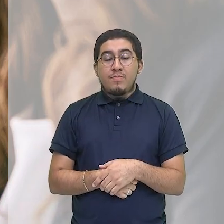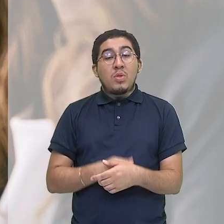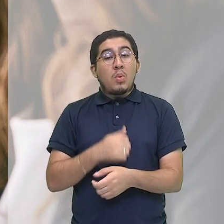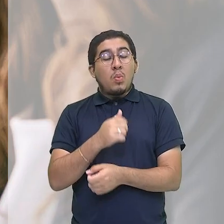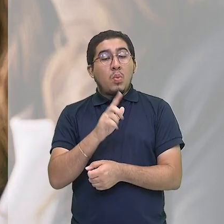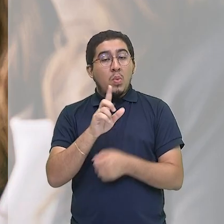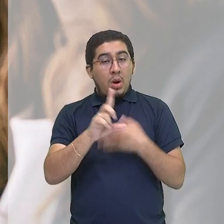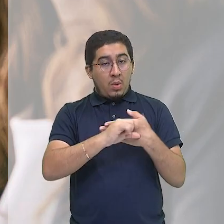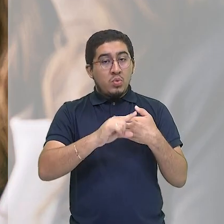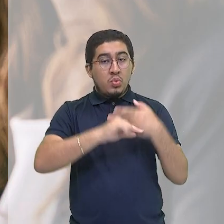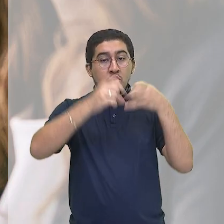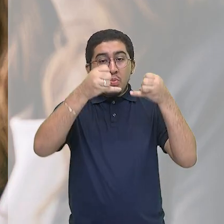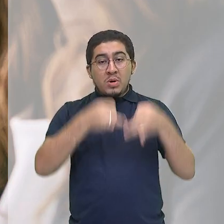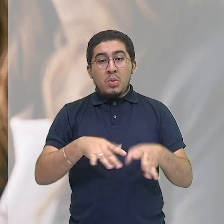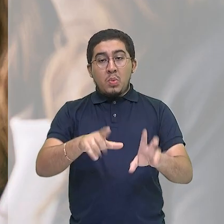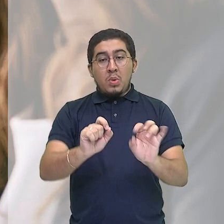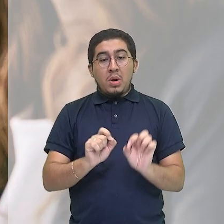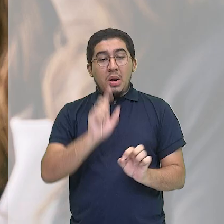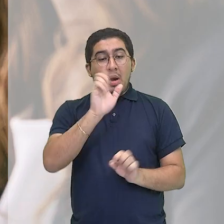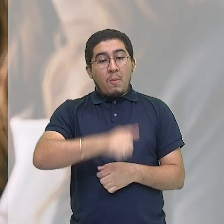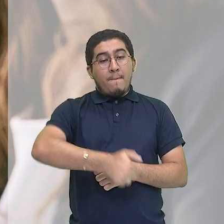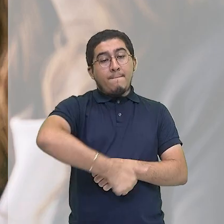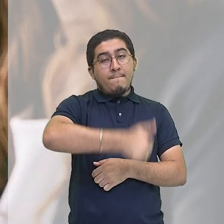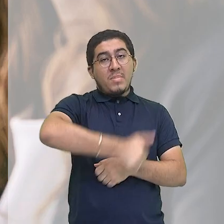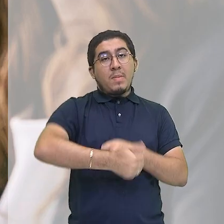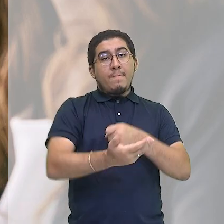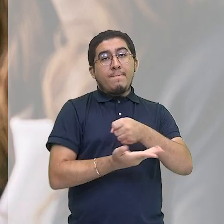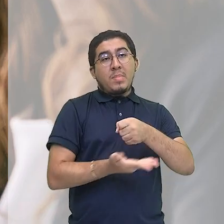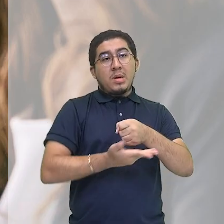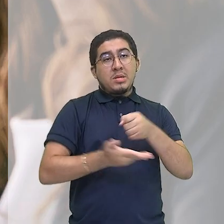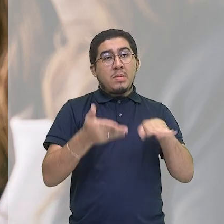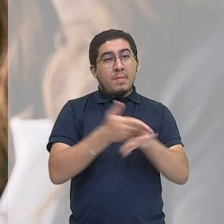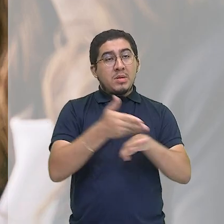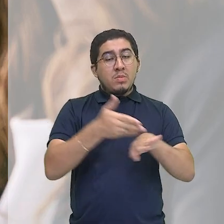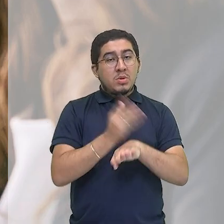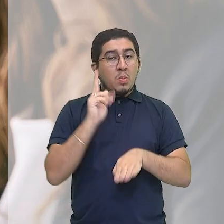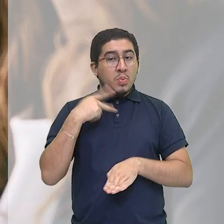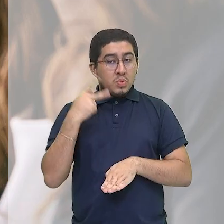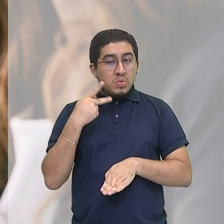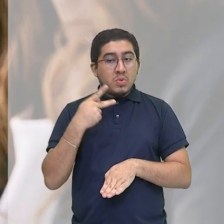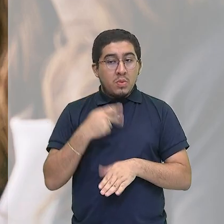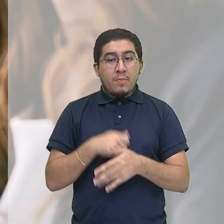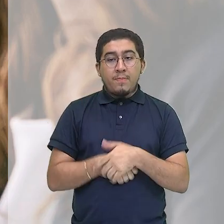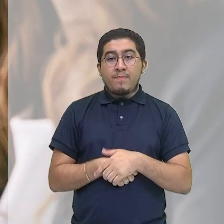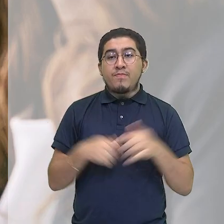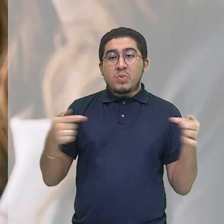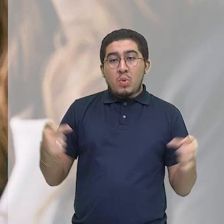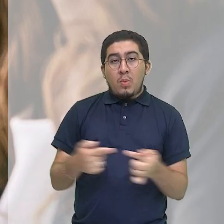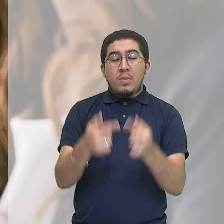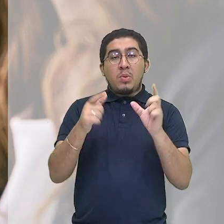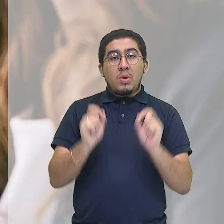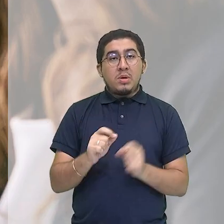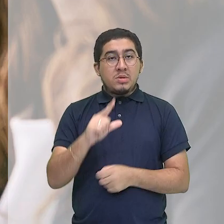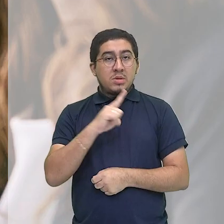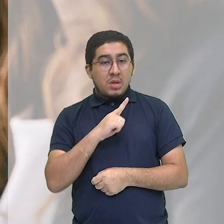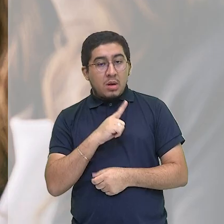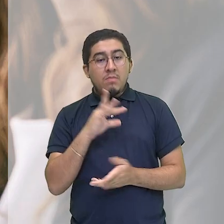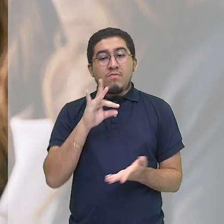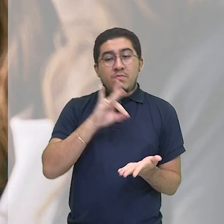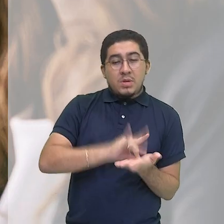nível de presença é o nível mais básico de participação política, que envolve a